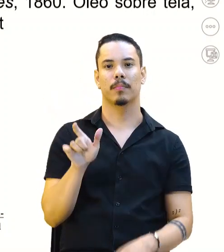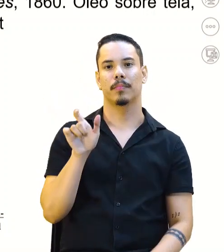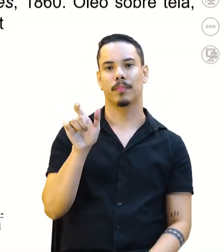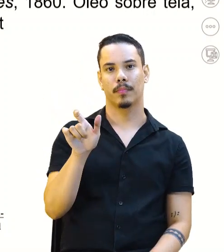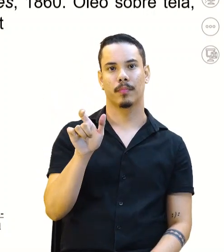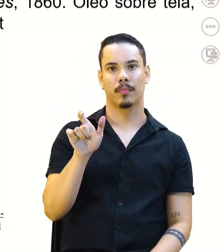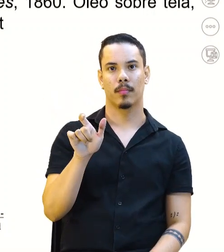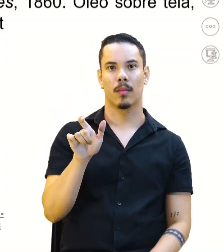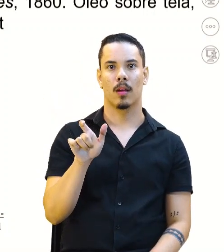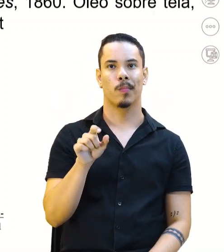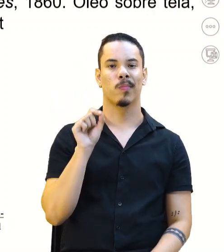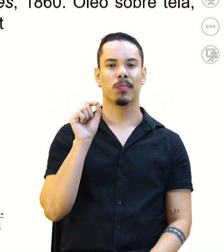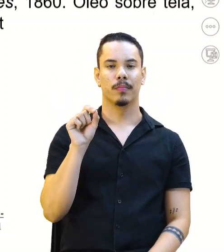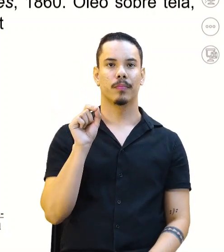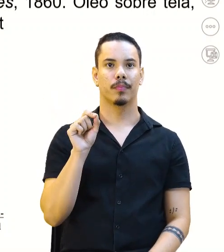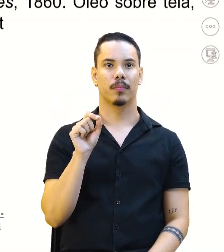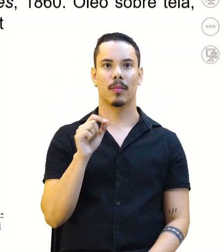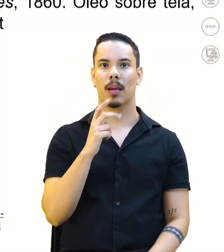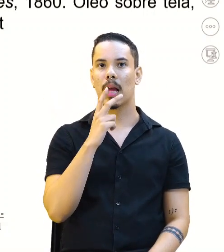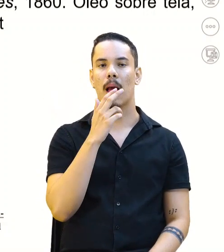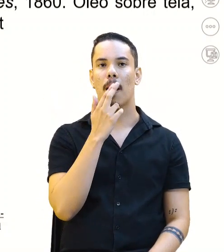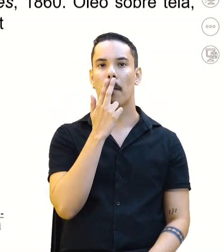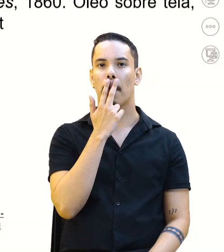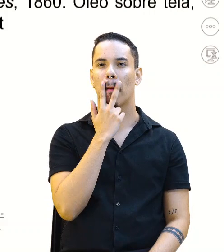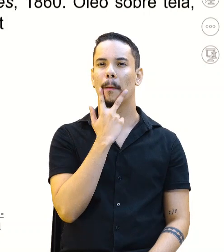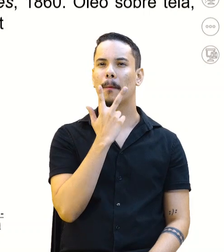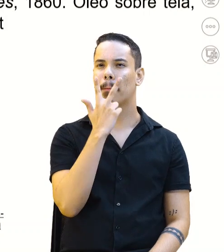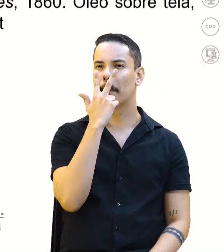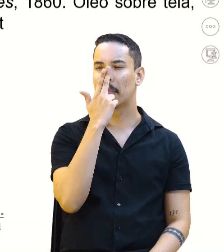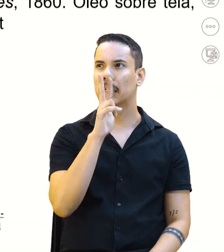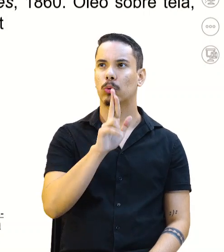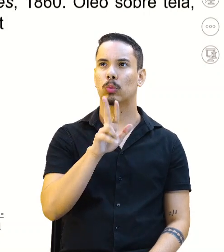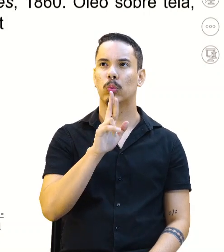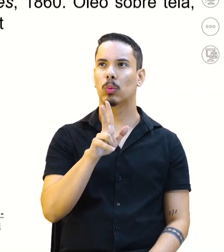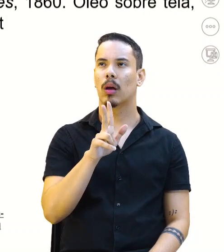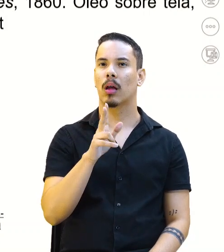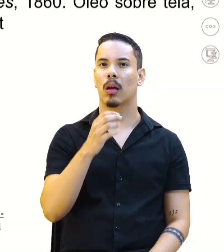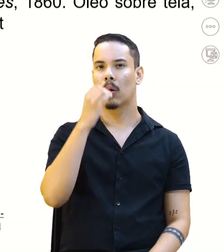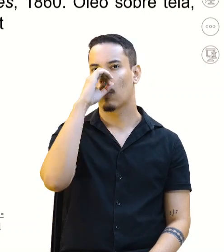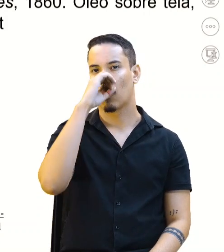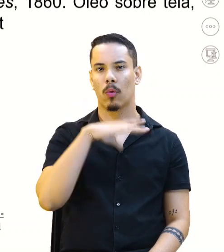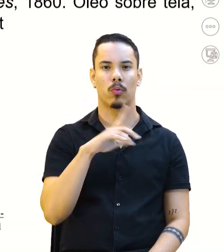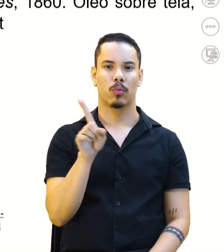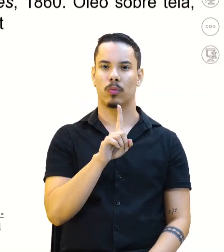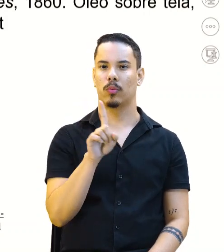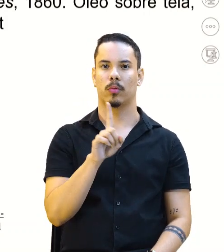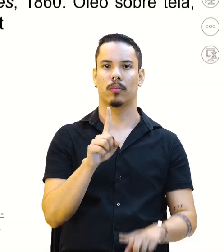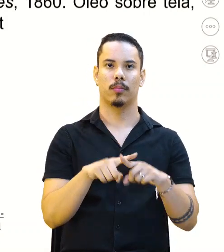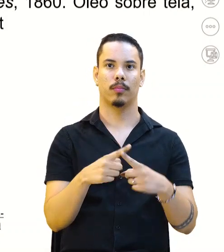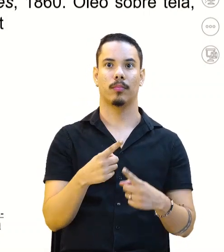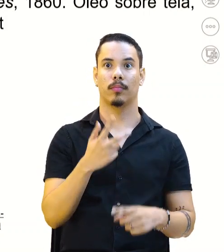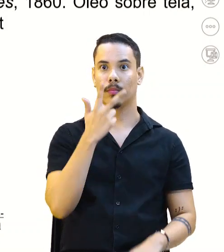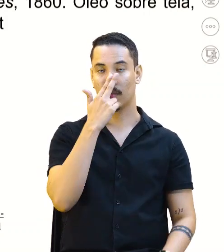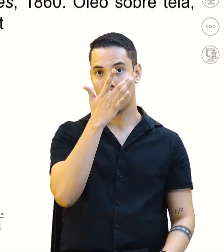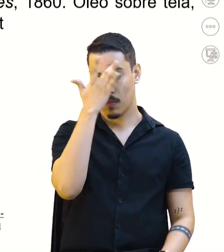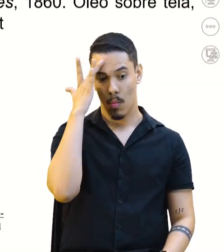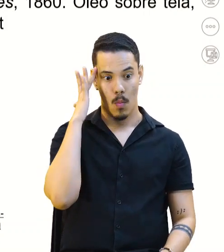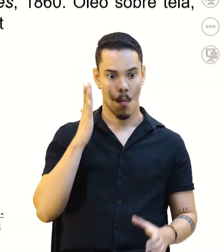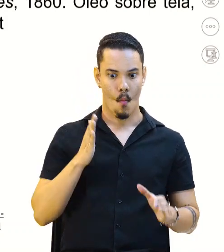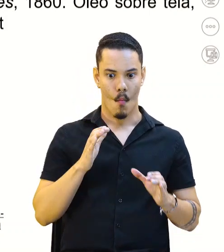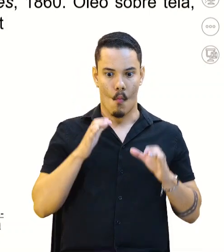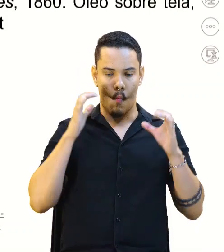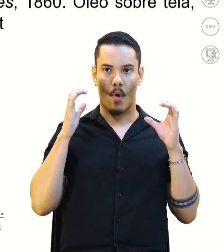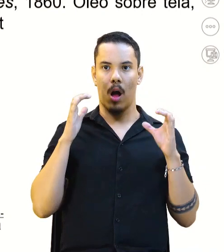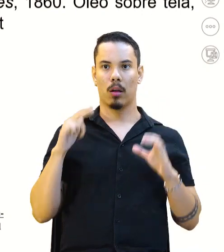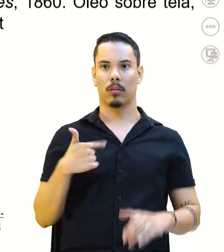cínico. Mas né, no sentido pejorativo. Isso. Naquela época, os cínicos tinham uma outra visão, porque